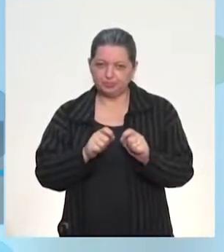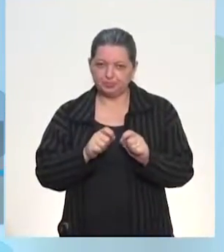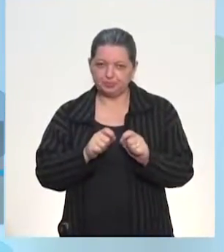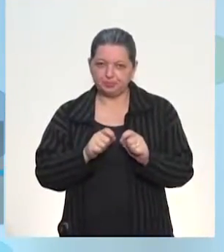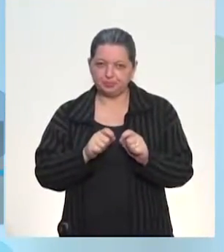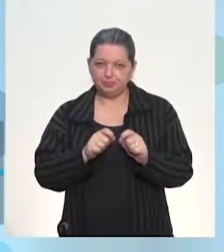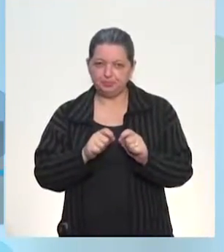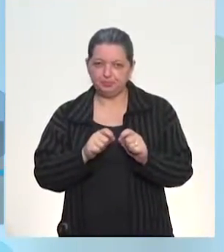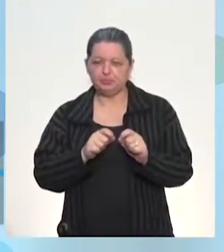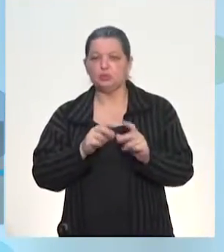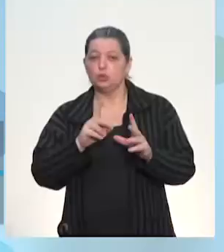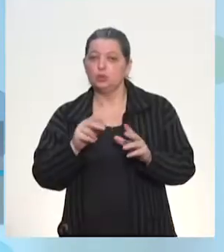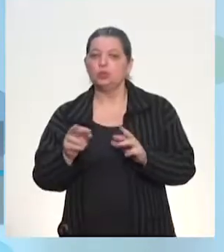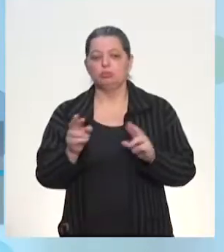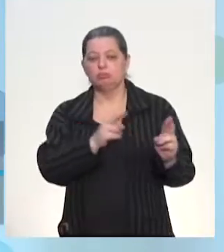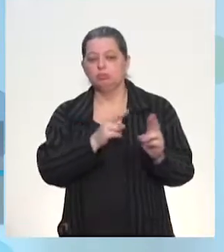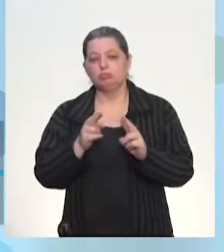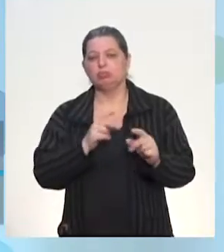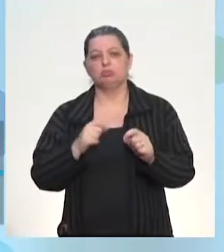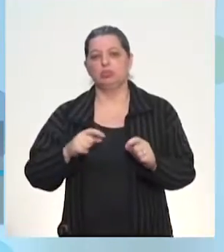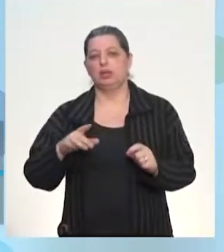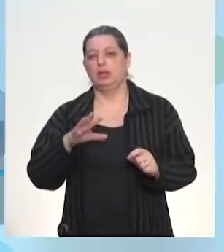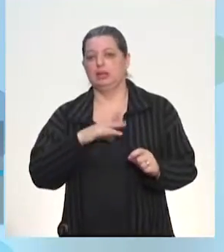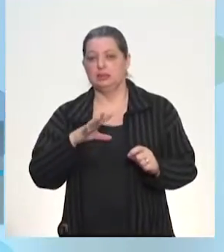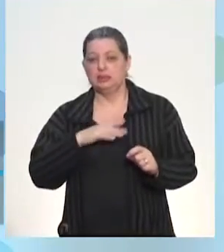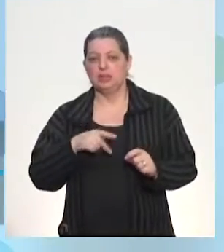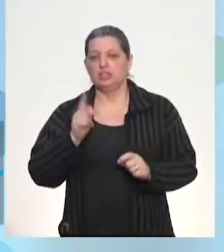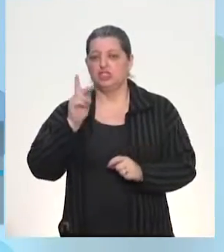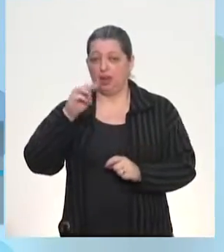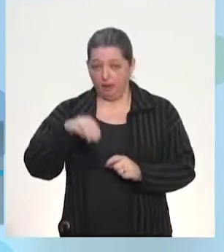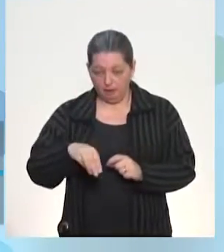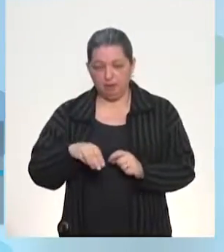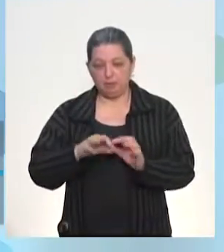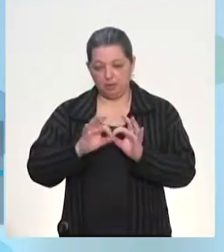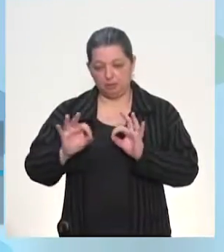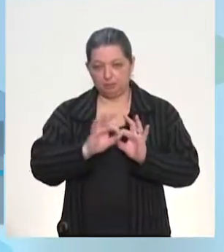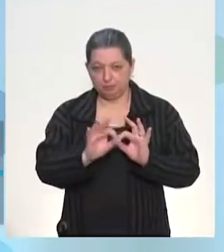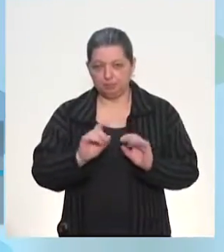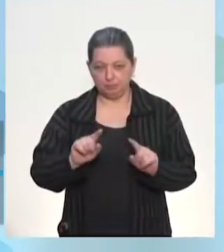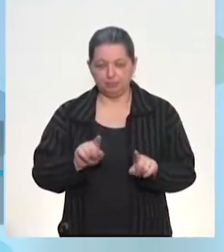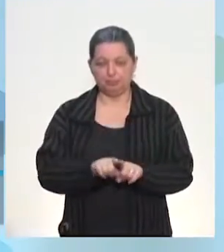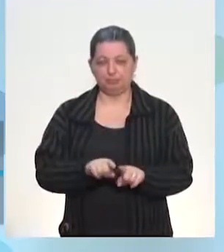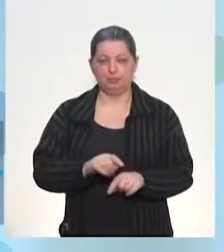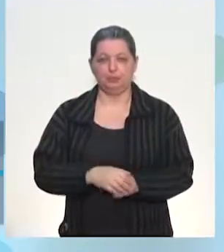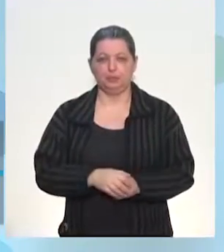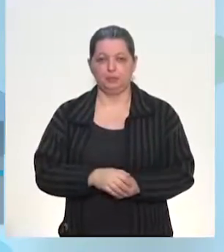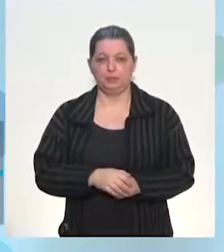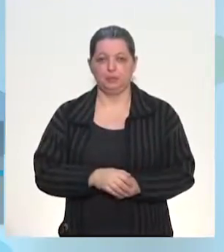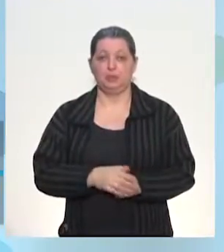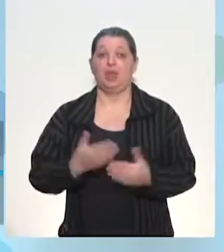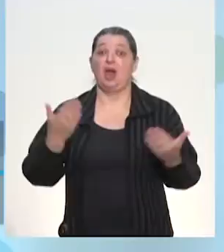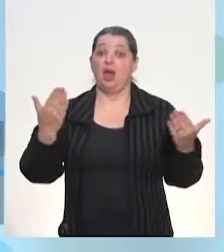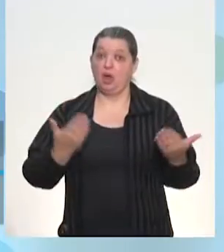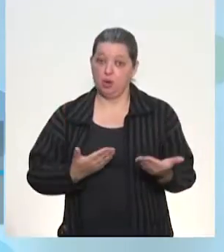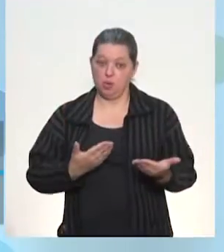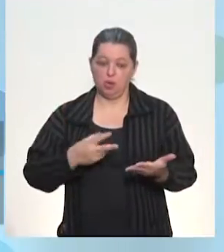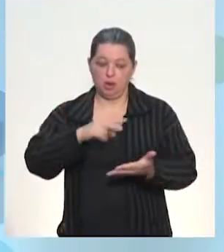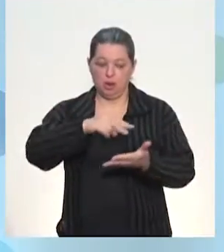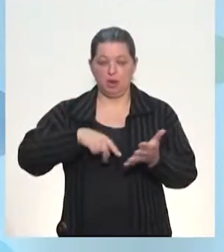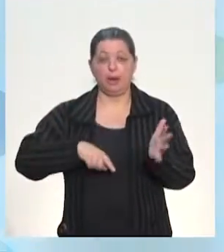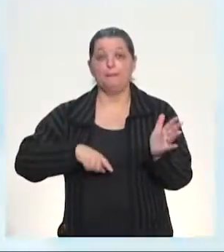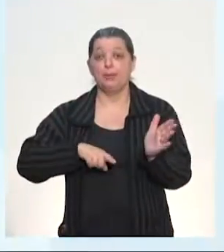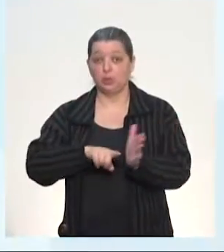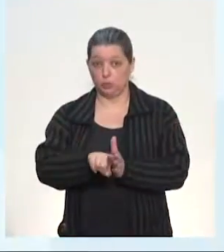ver todas as relações das cidades, dos quilômetros. Agora, eu vou ler o enunciado da questão, da pergunta. Vamos